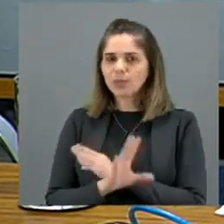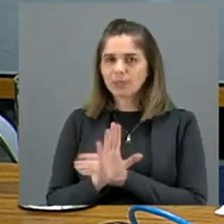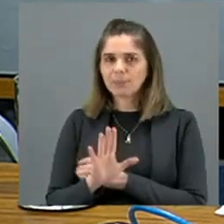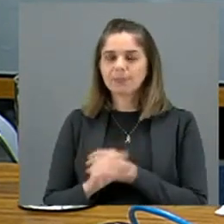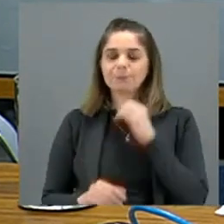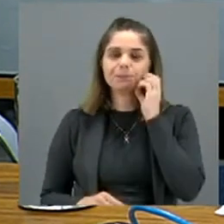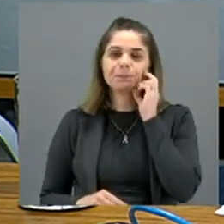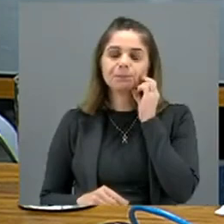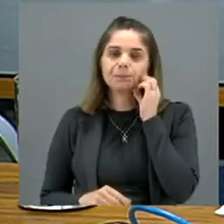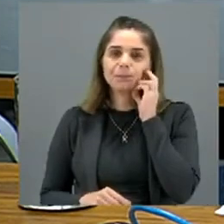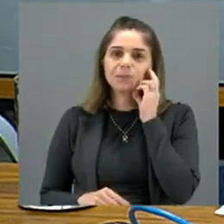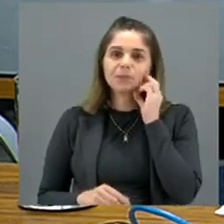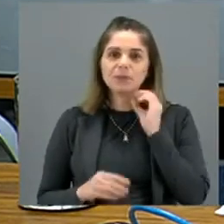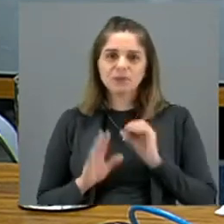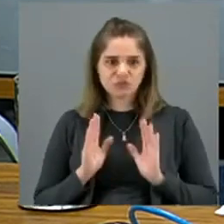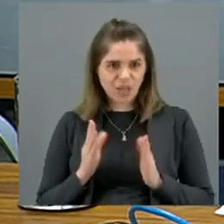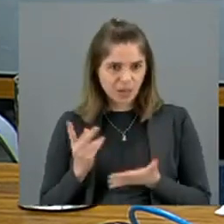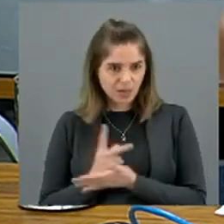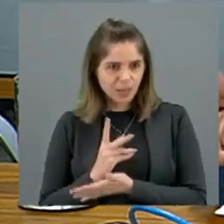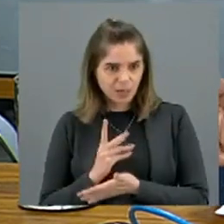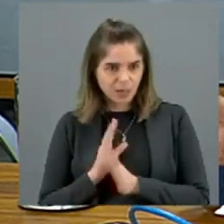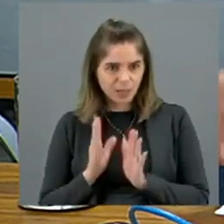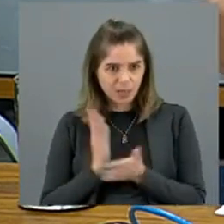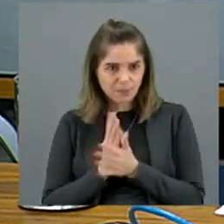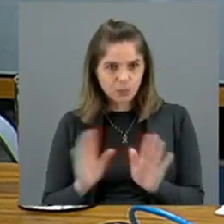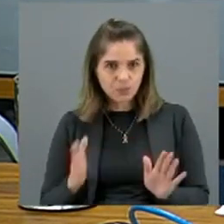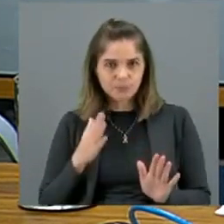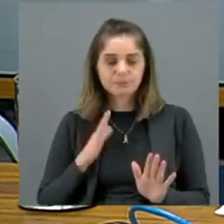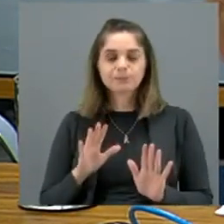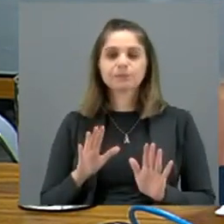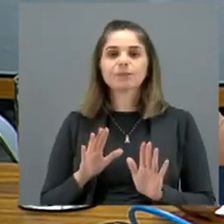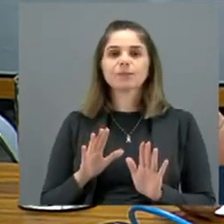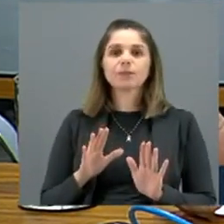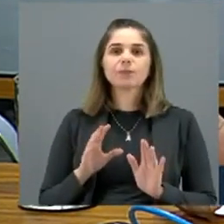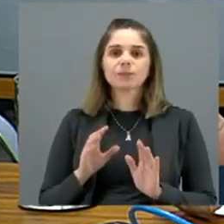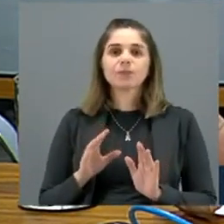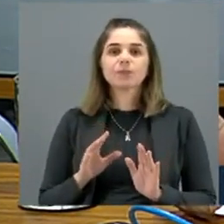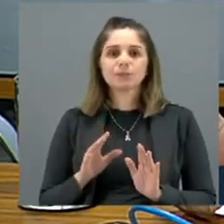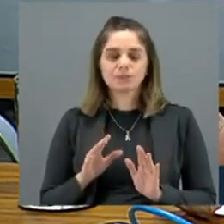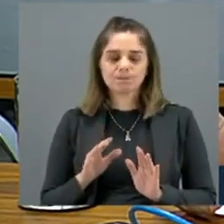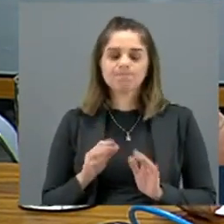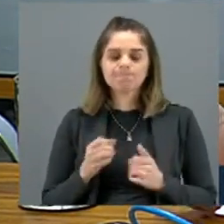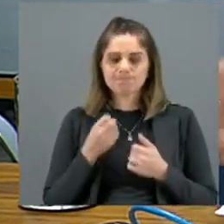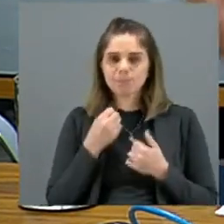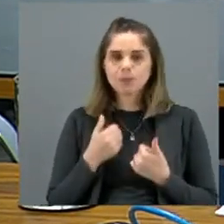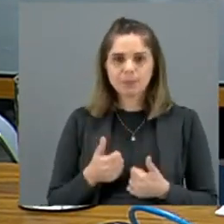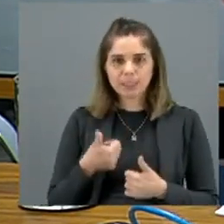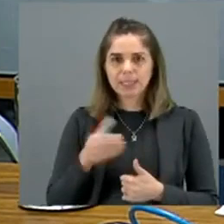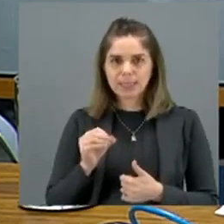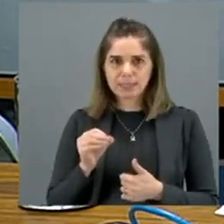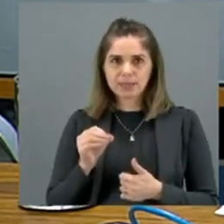Passei? Então vou voltar atrás. Então é o seguinte, 10 minutos,